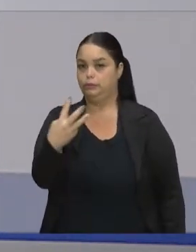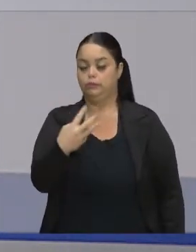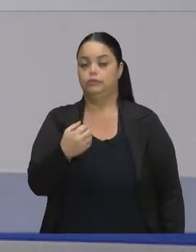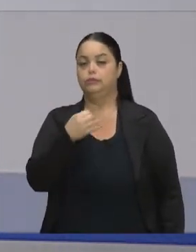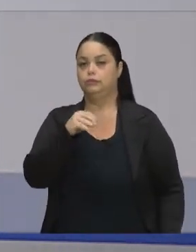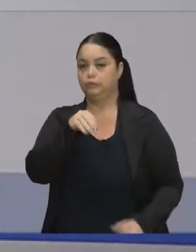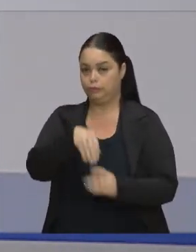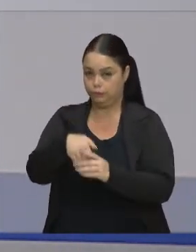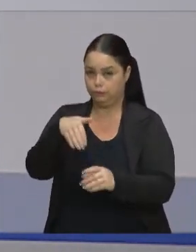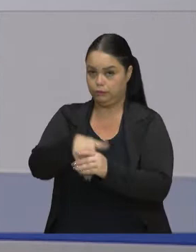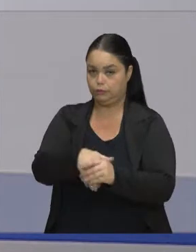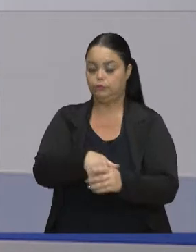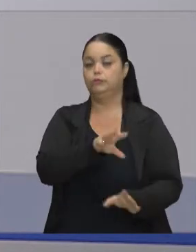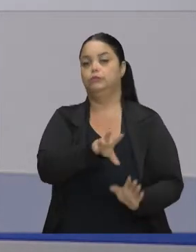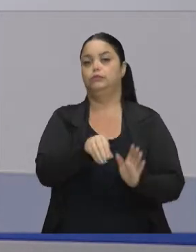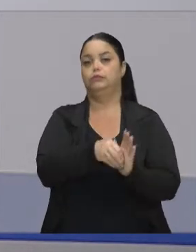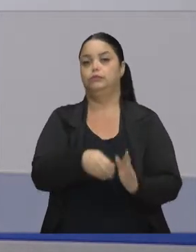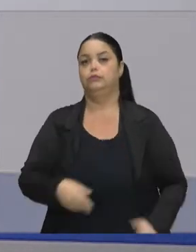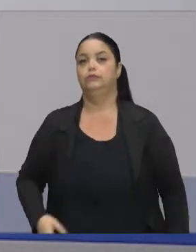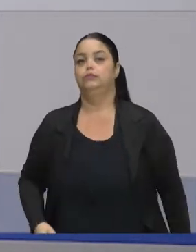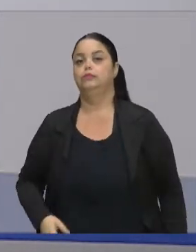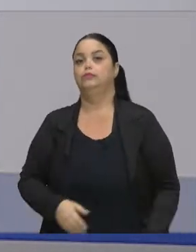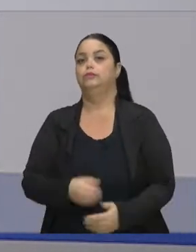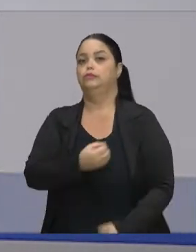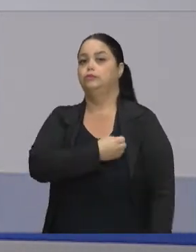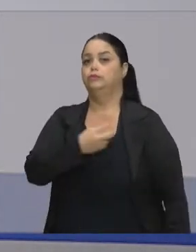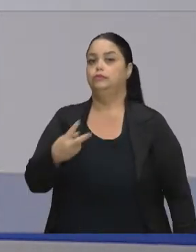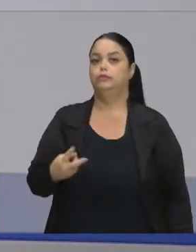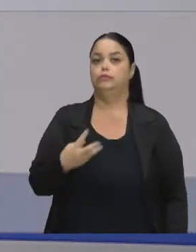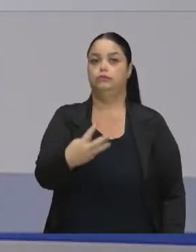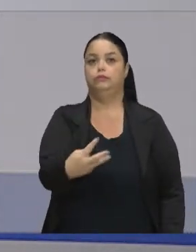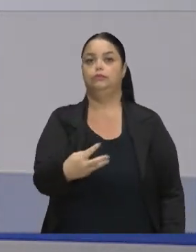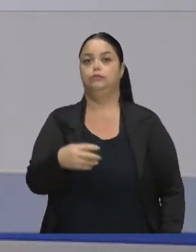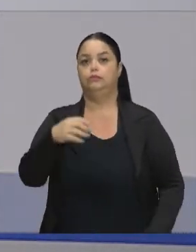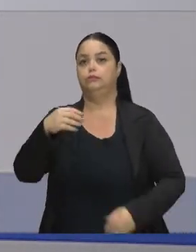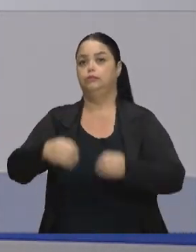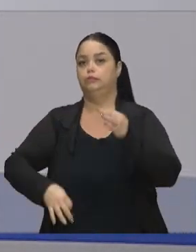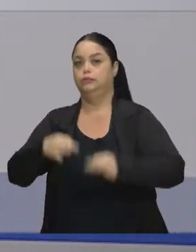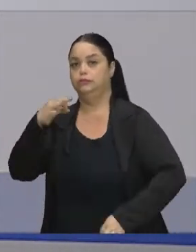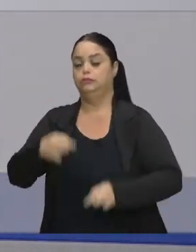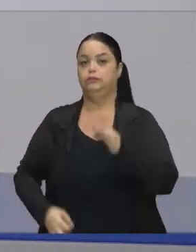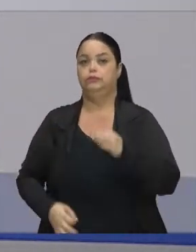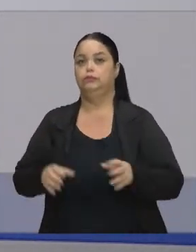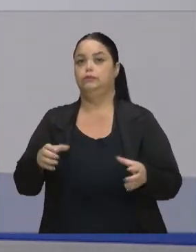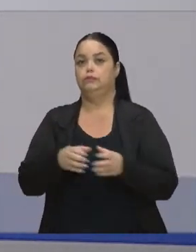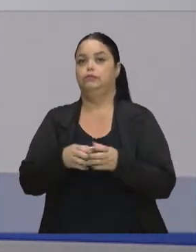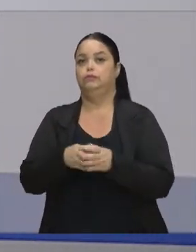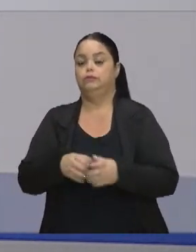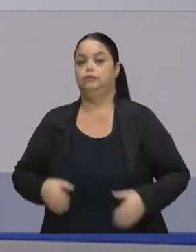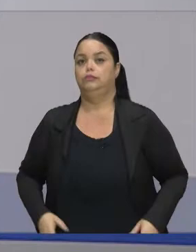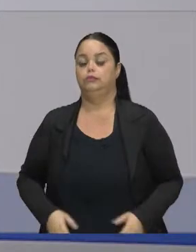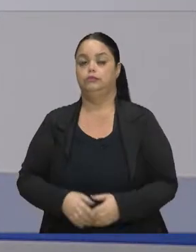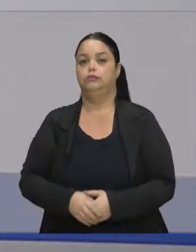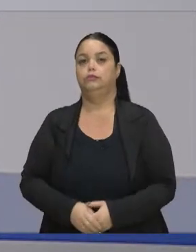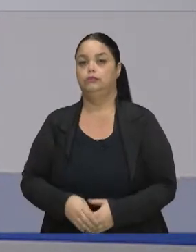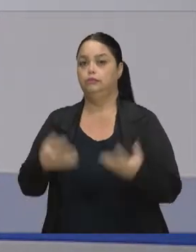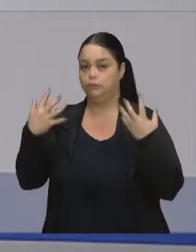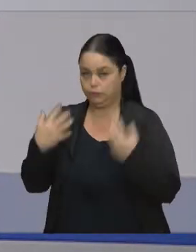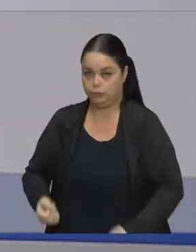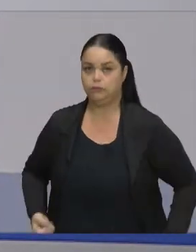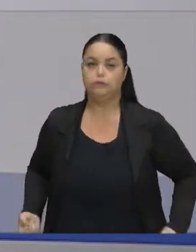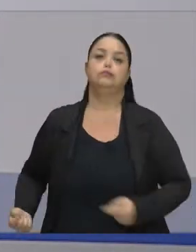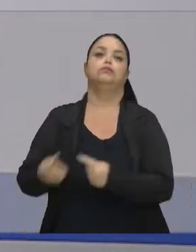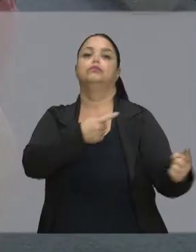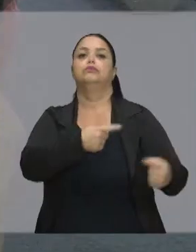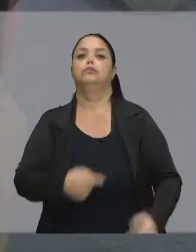em votação, a emenda número 3, da Comissão de Justiça e Redação. Vereadores favoráveis permaneçam como estão,